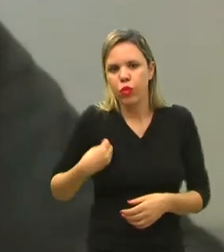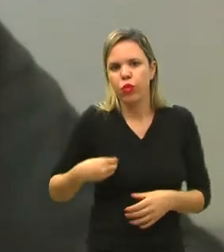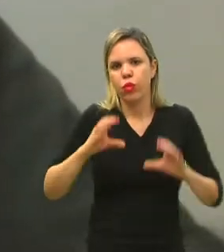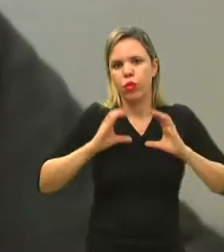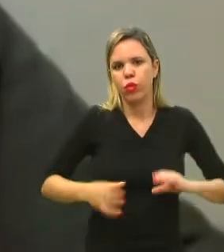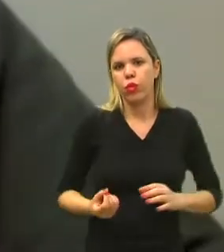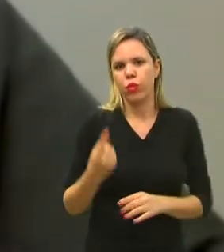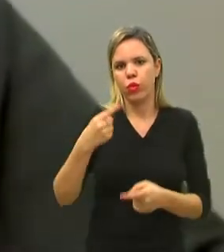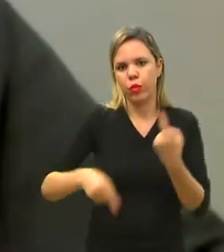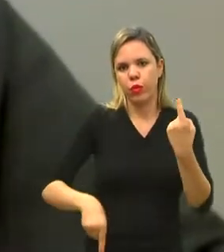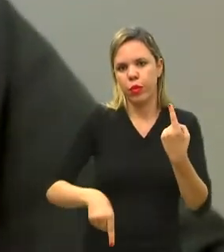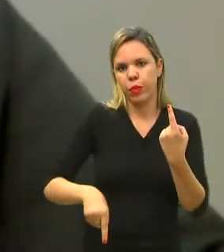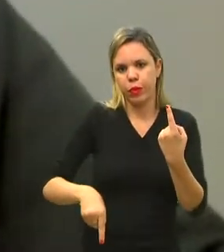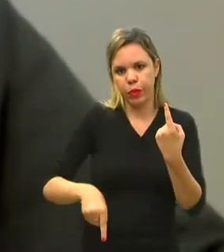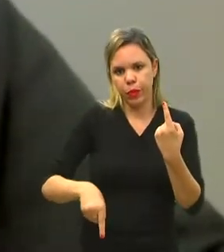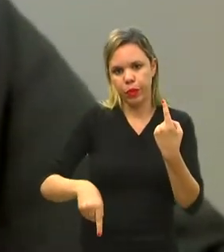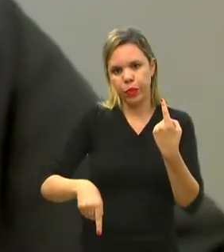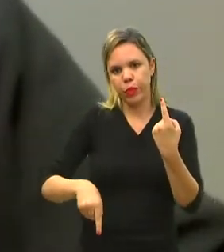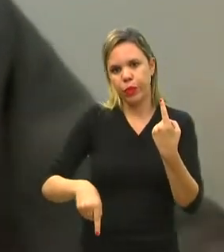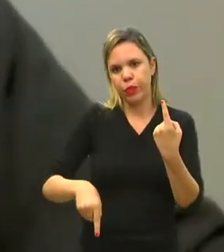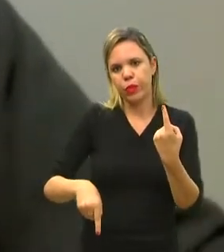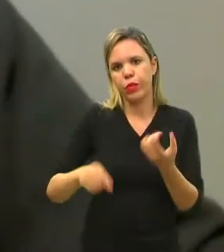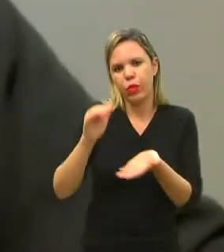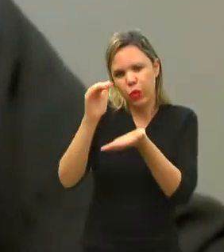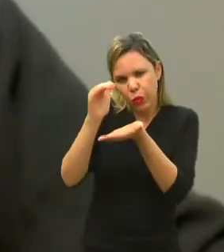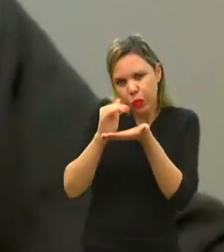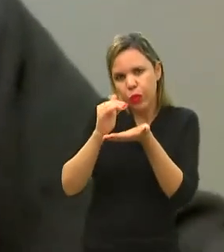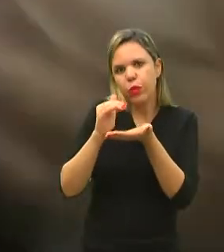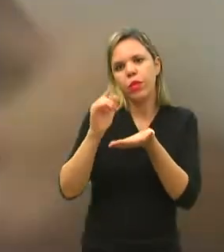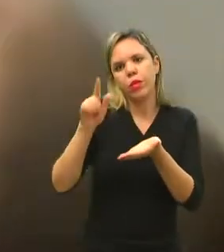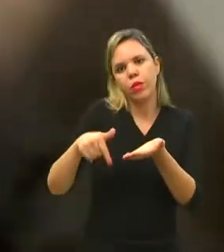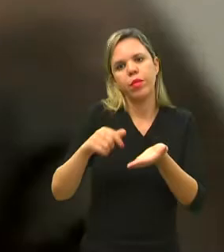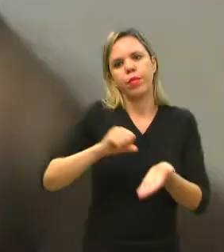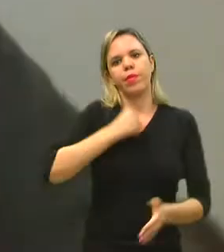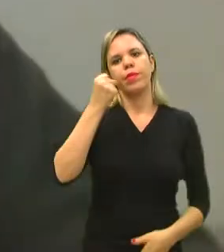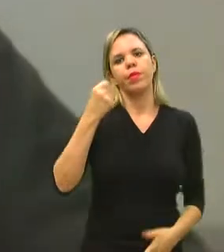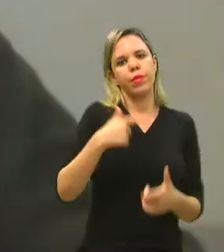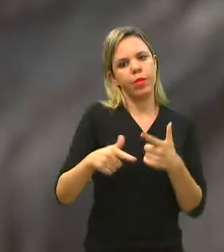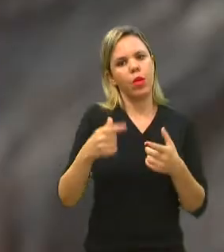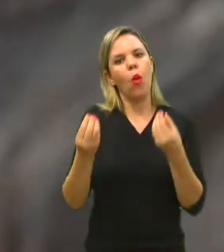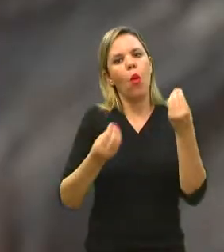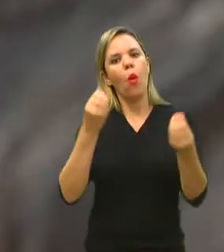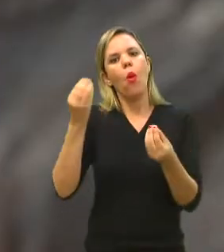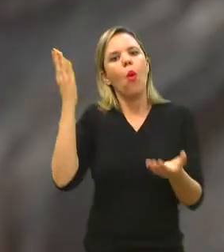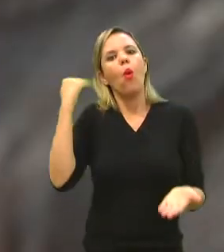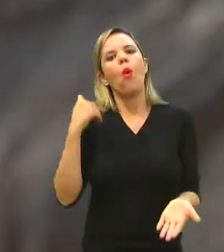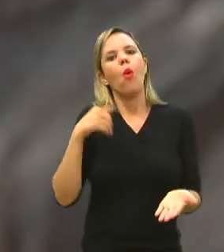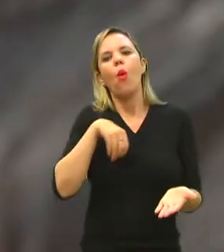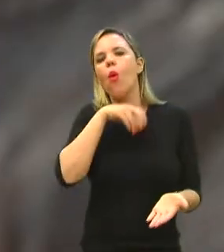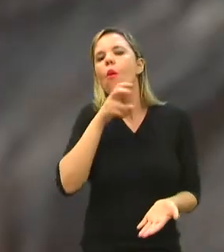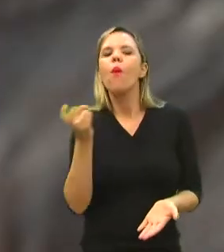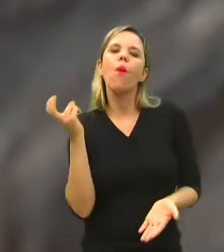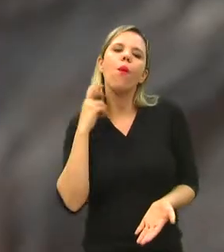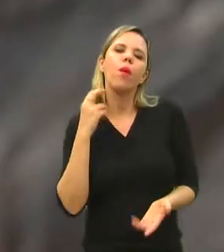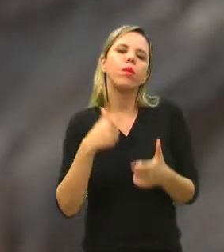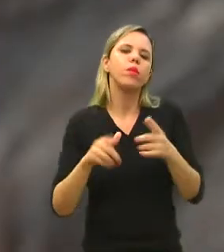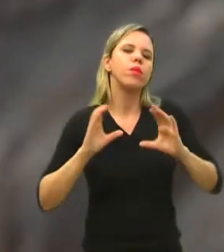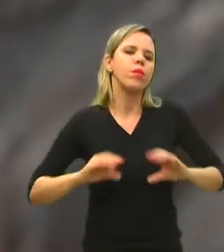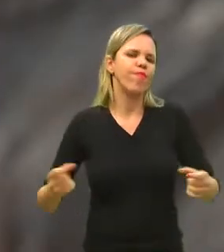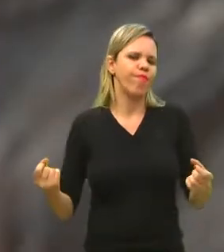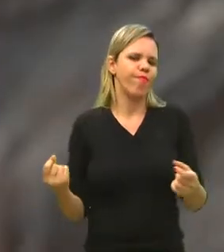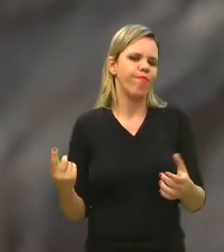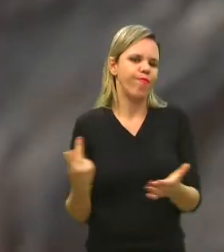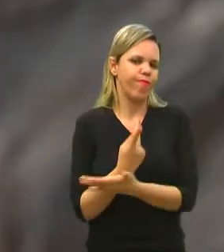com comportamento estranho, mamífero, pode ser raiva. Mas como saber que o morcego está com